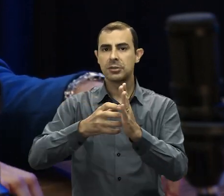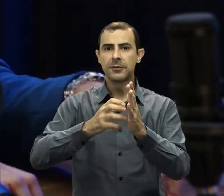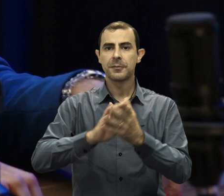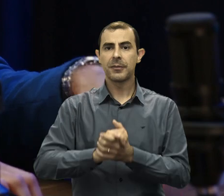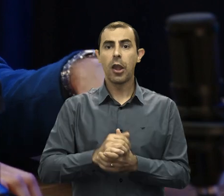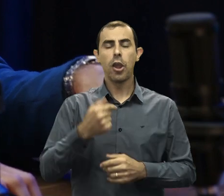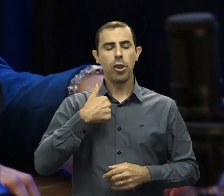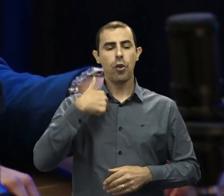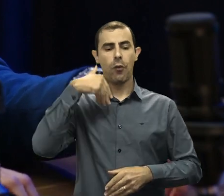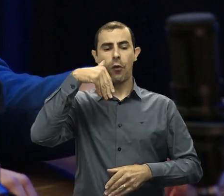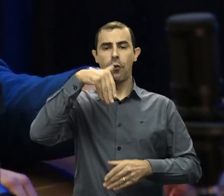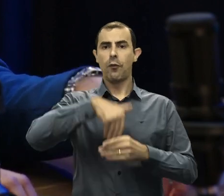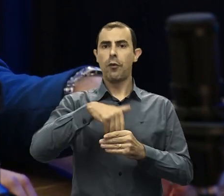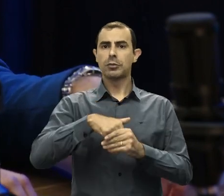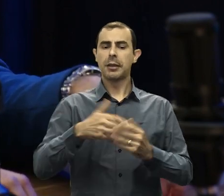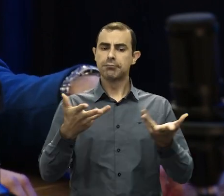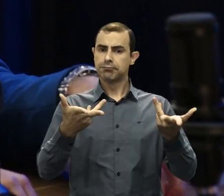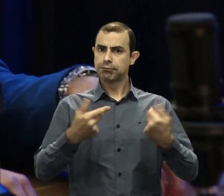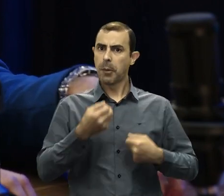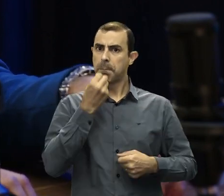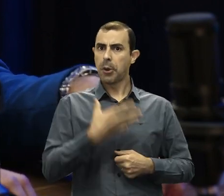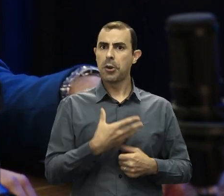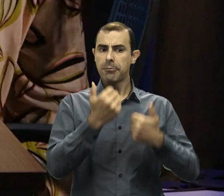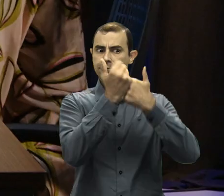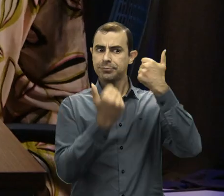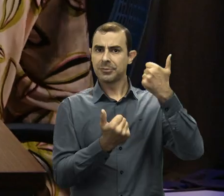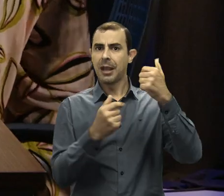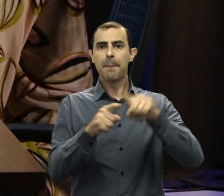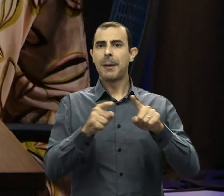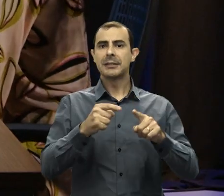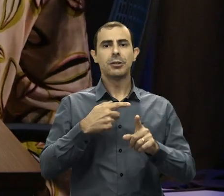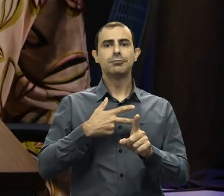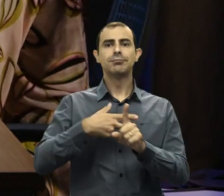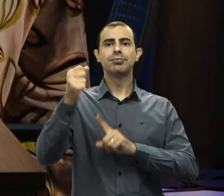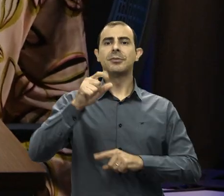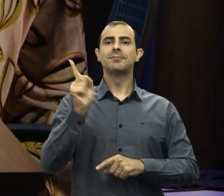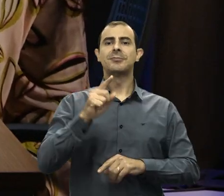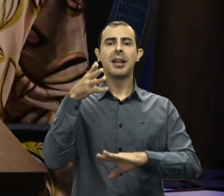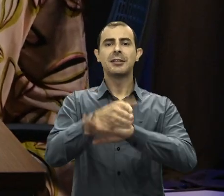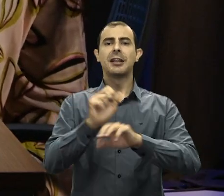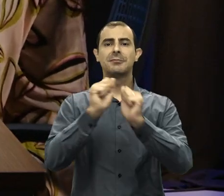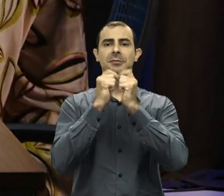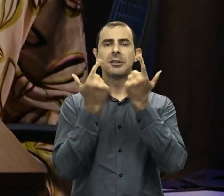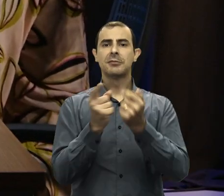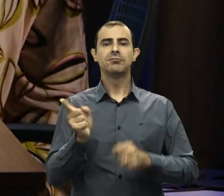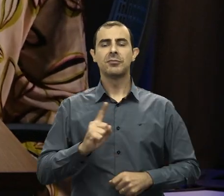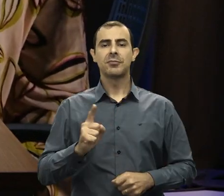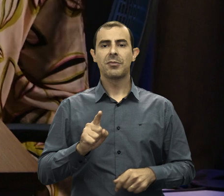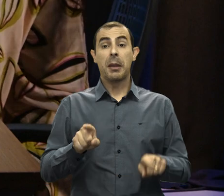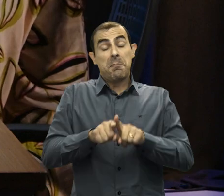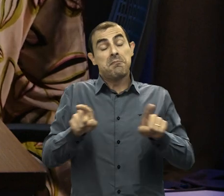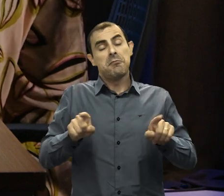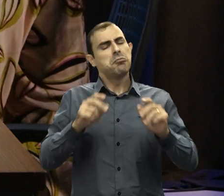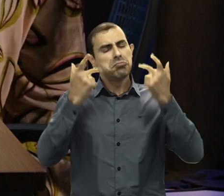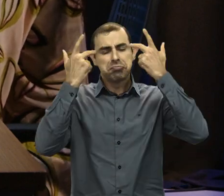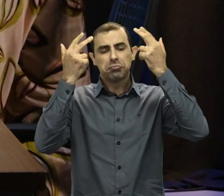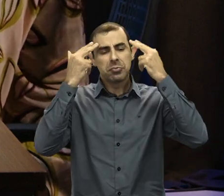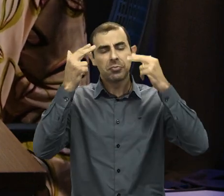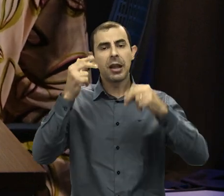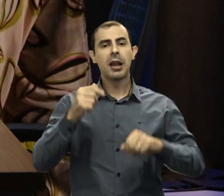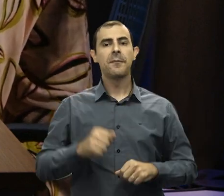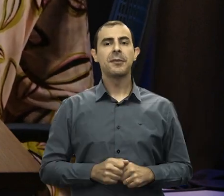bem votado, não fui eleito. Mas o esporte me ensinou a falar, não,